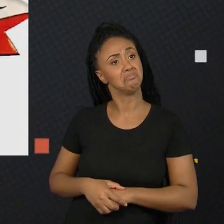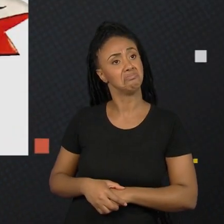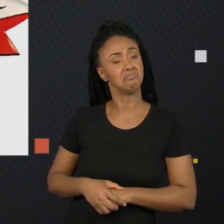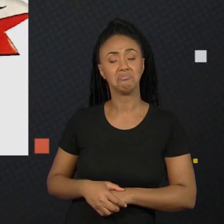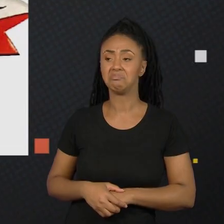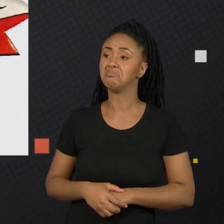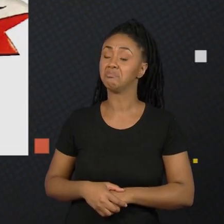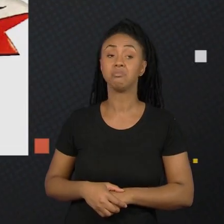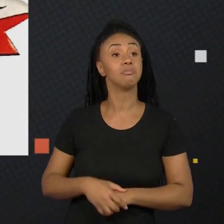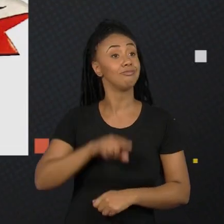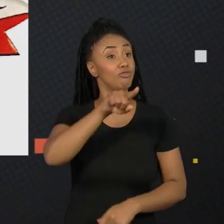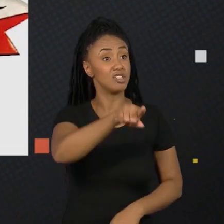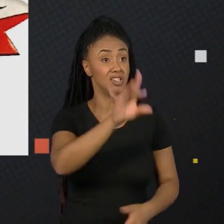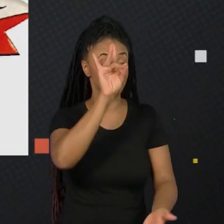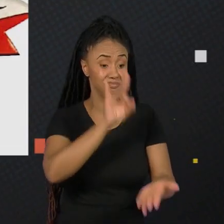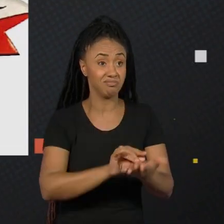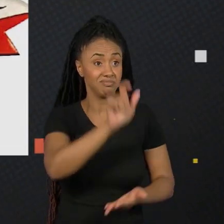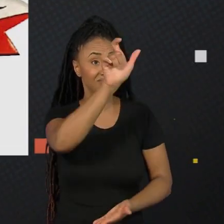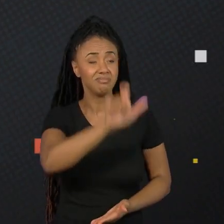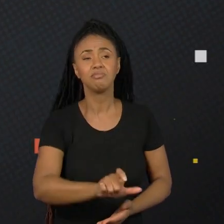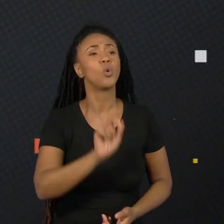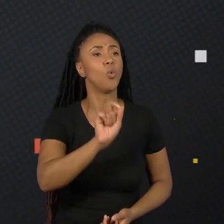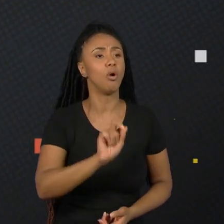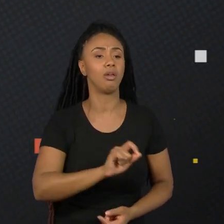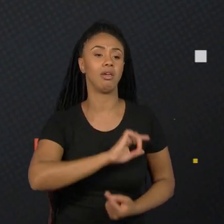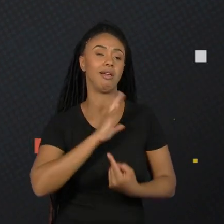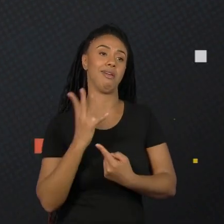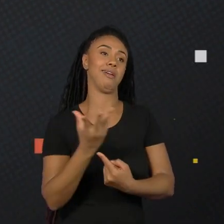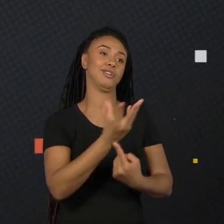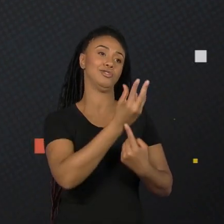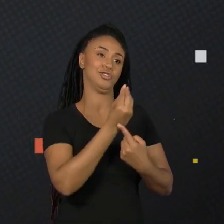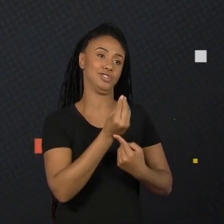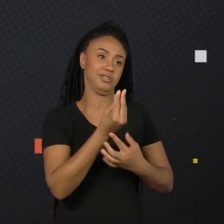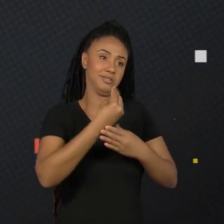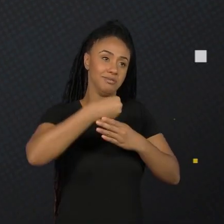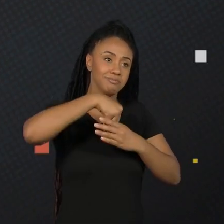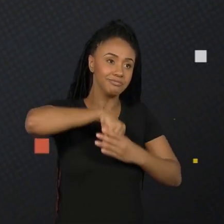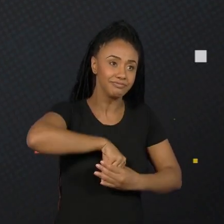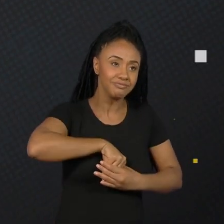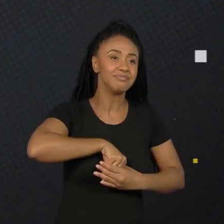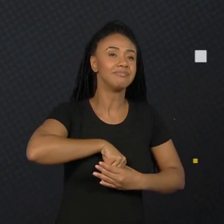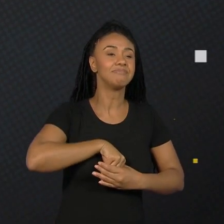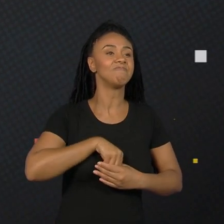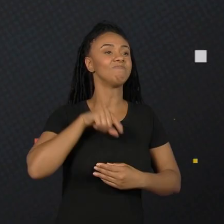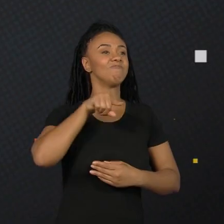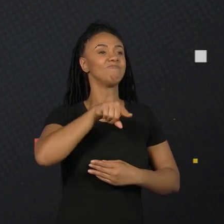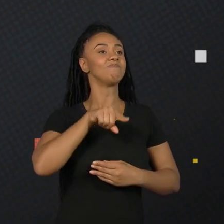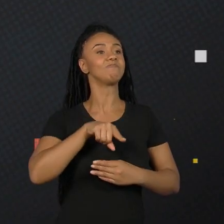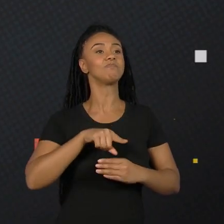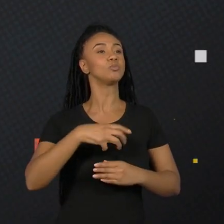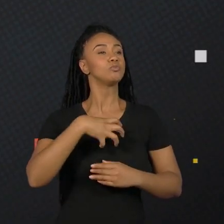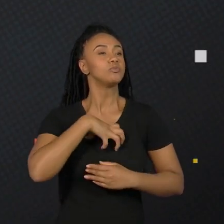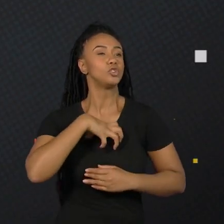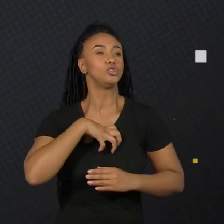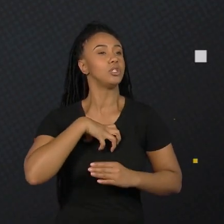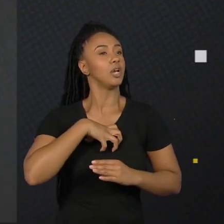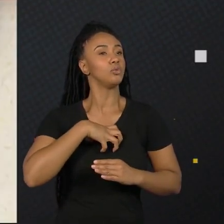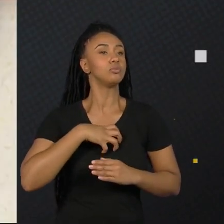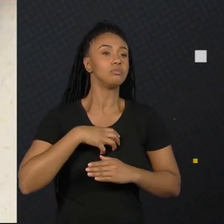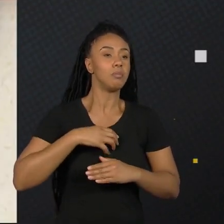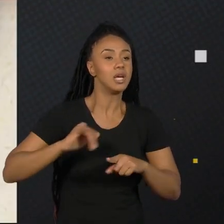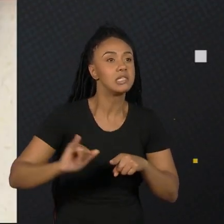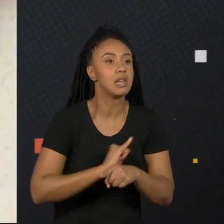um perfil de artista, tem uma estatura, tem uma proposta, tem um caminho, tem